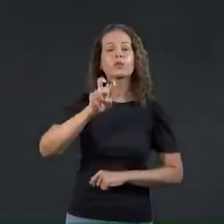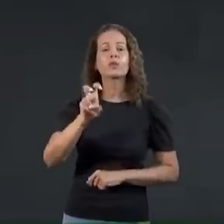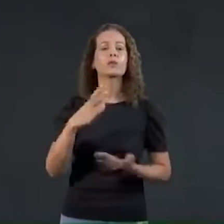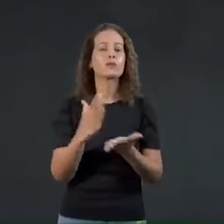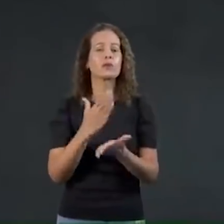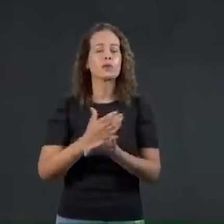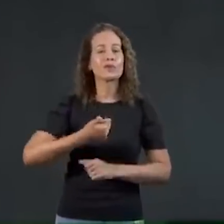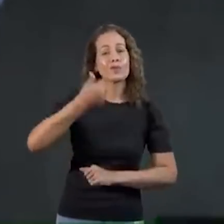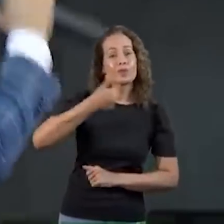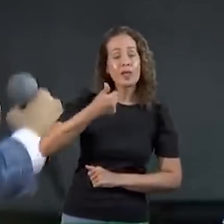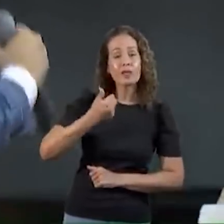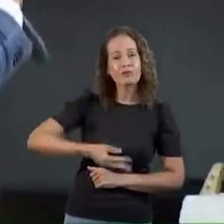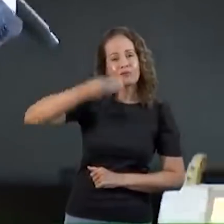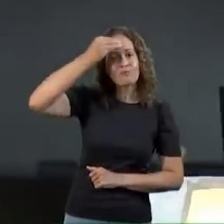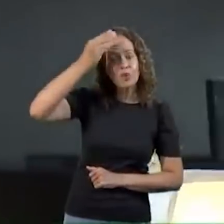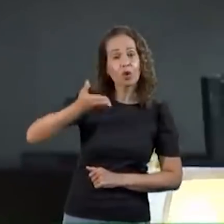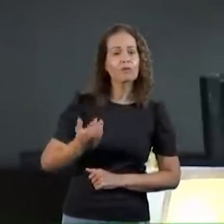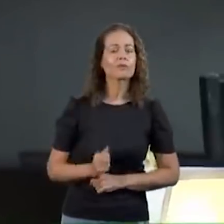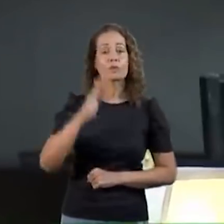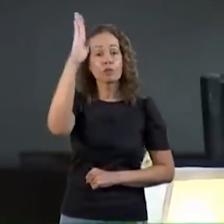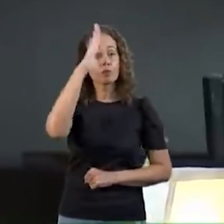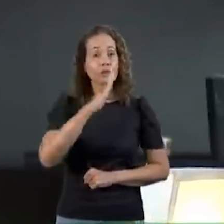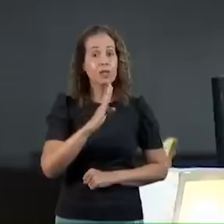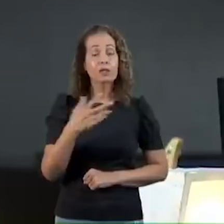Brasil, o brasileiro tem alergia à leitura.